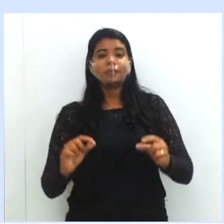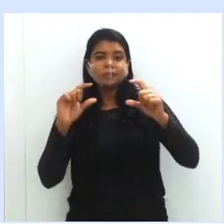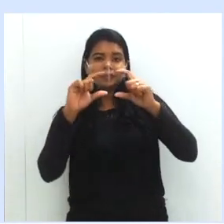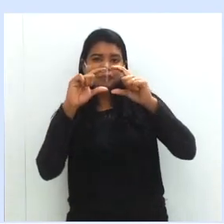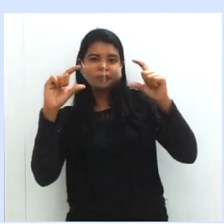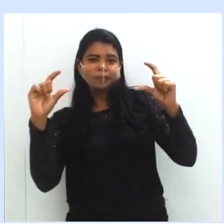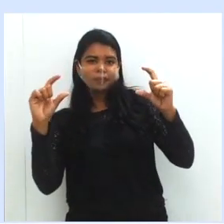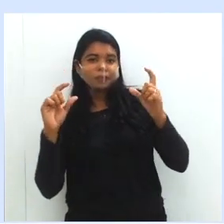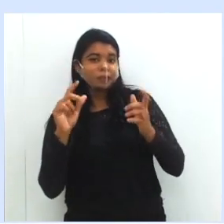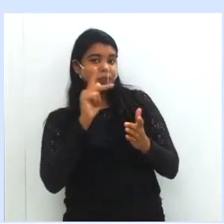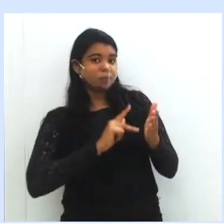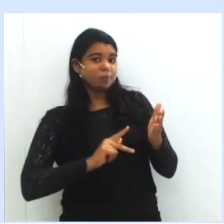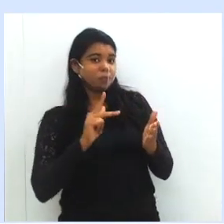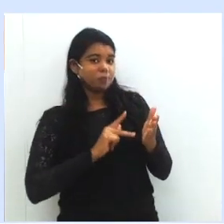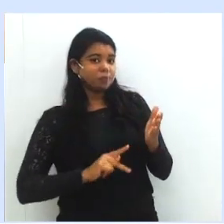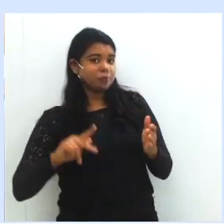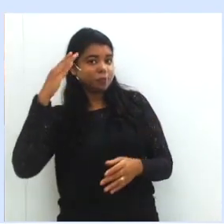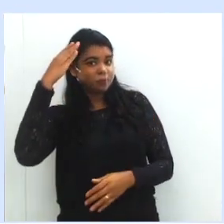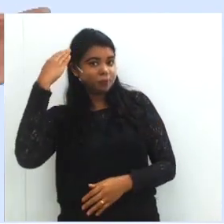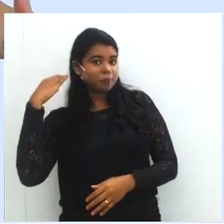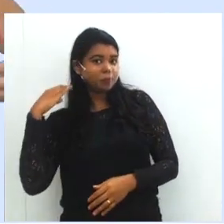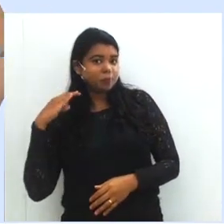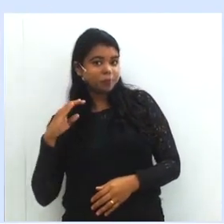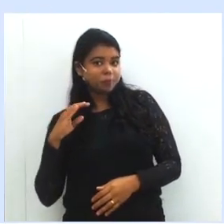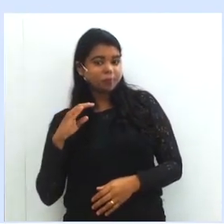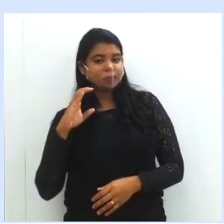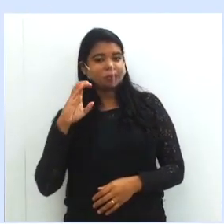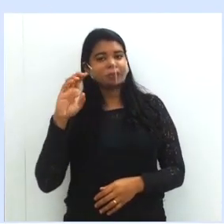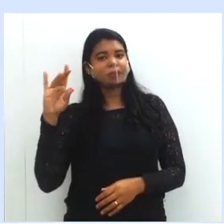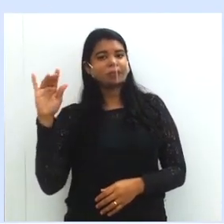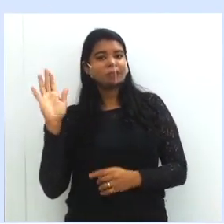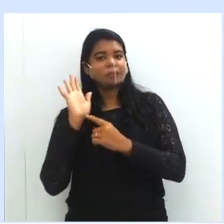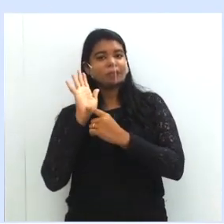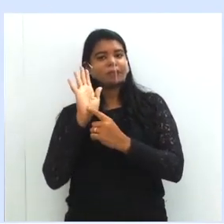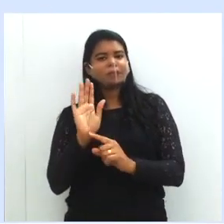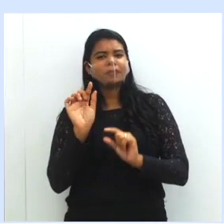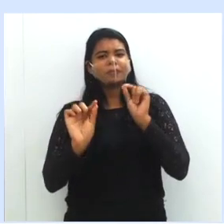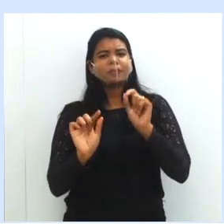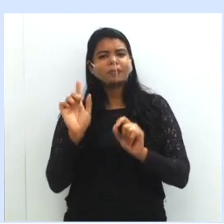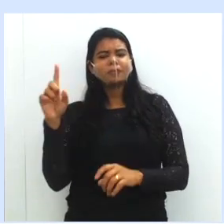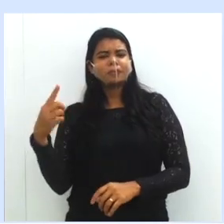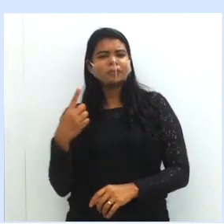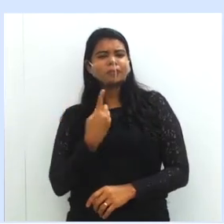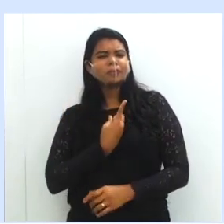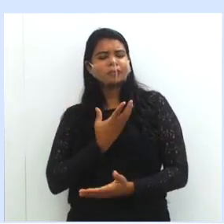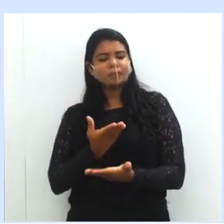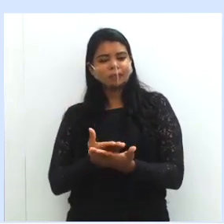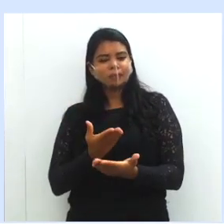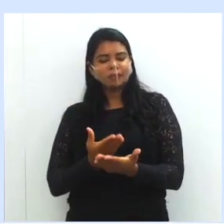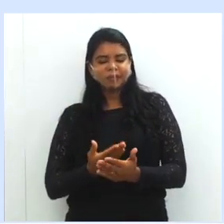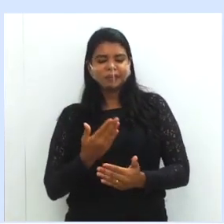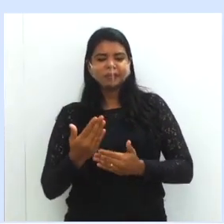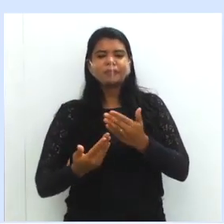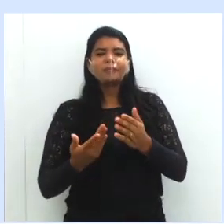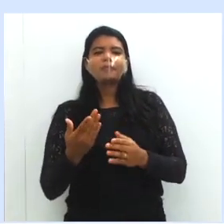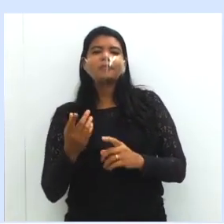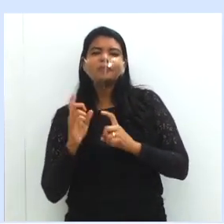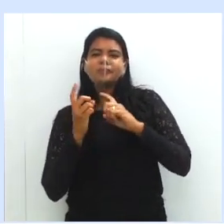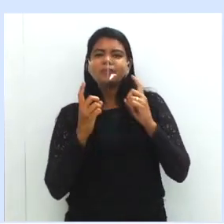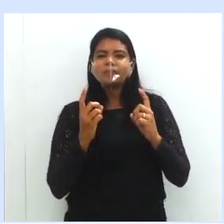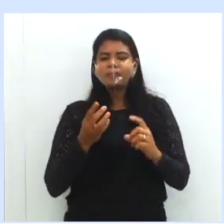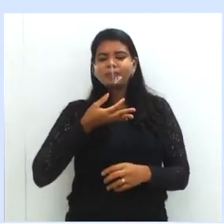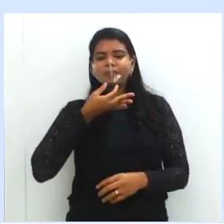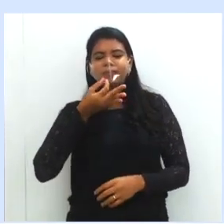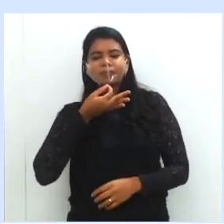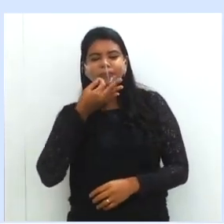dessa grande poetisa, eles vão revelar muito bem aquilo que a nossa aula, que o nosso bate-papo